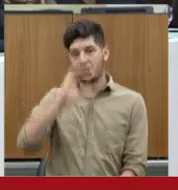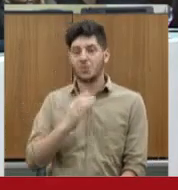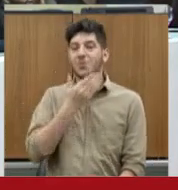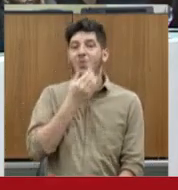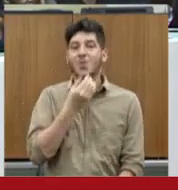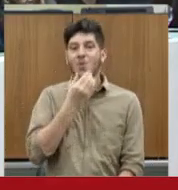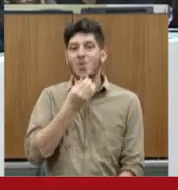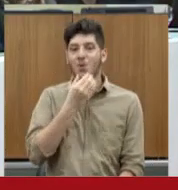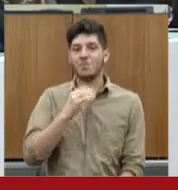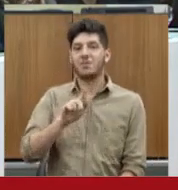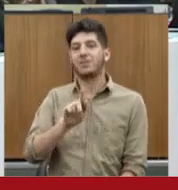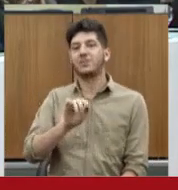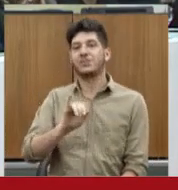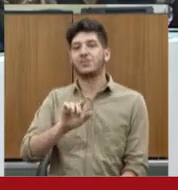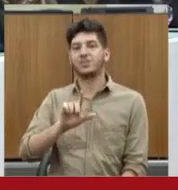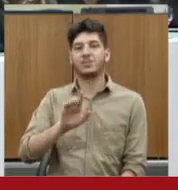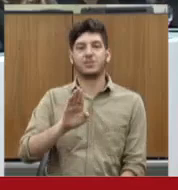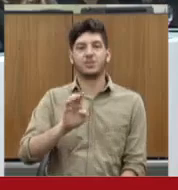Monteiro Diniz.